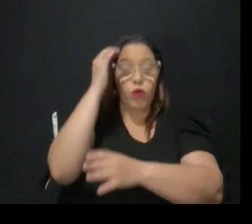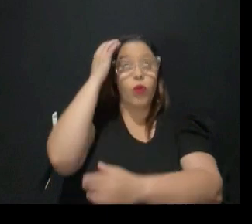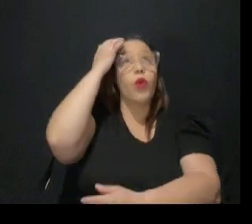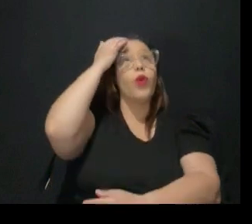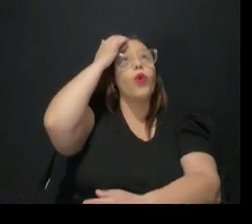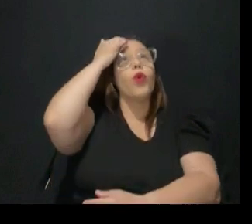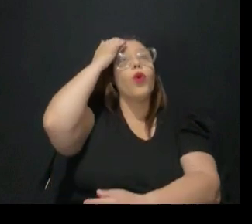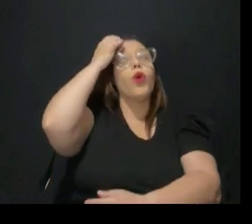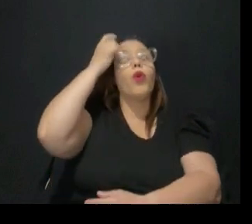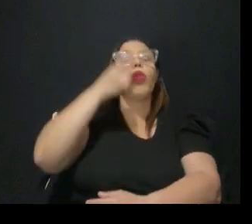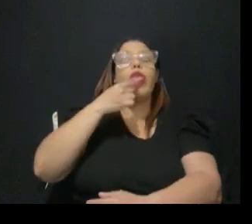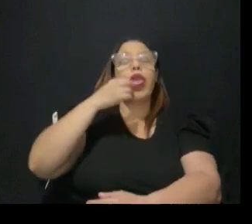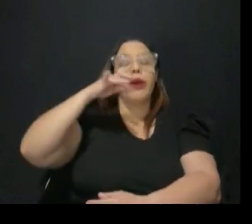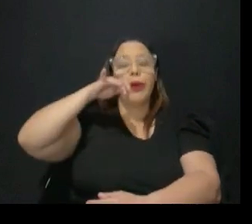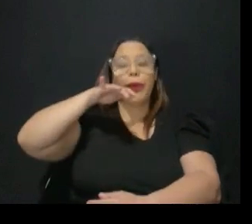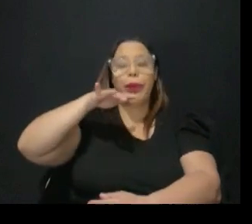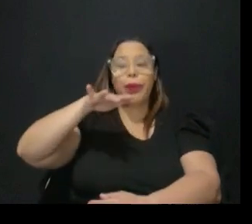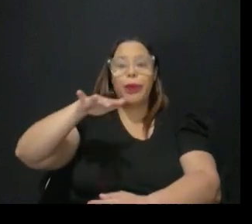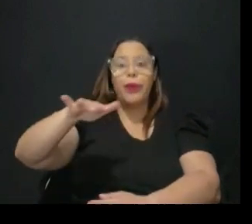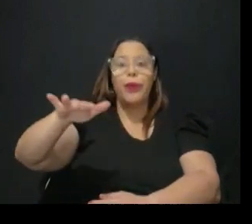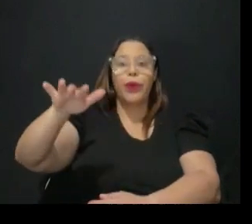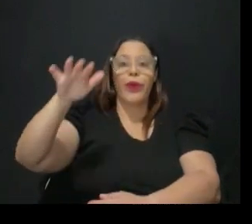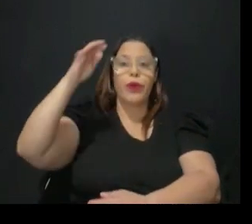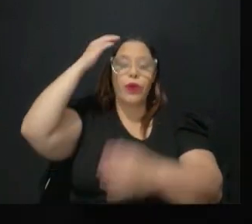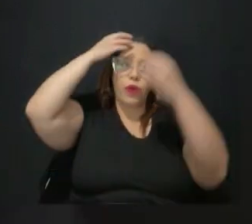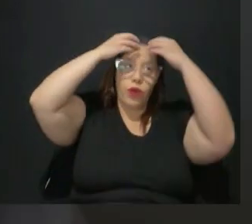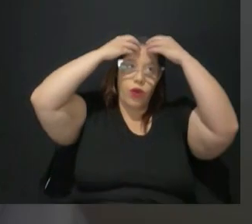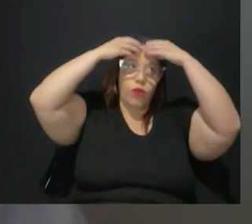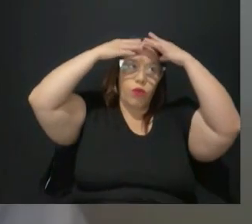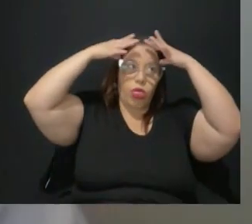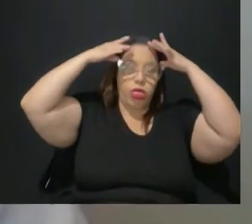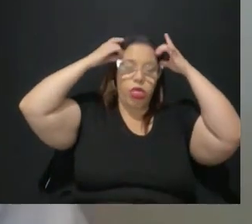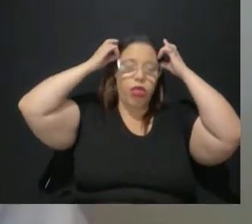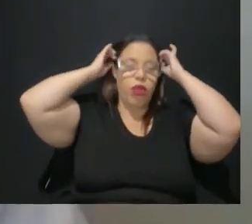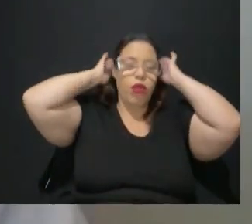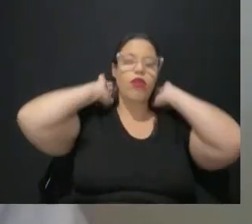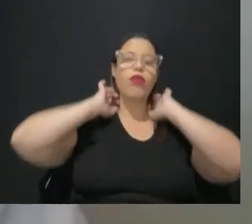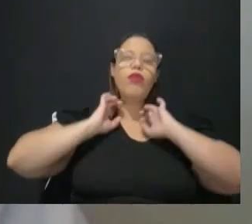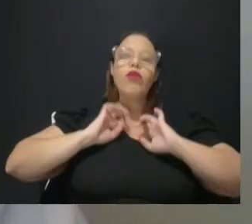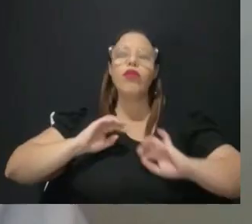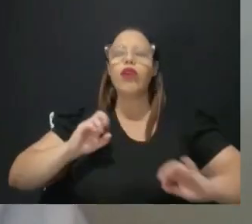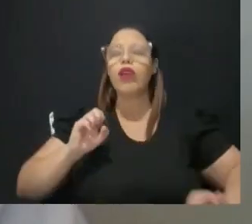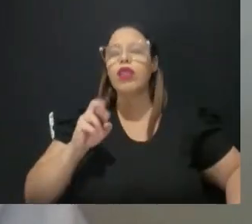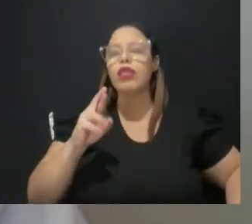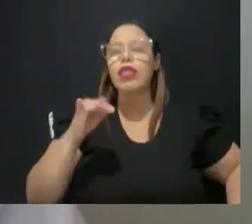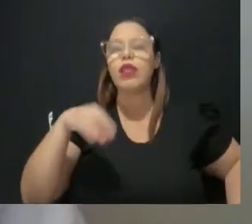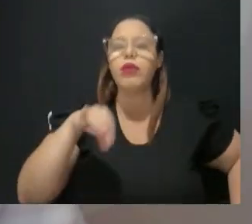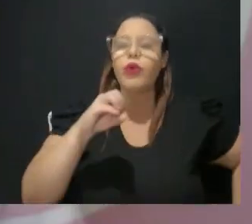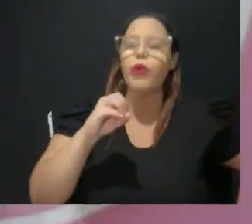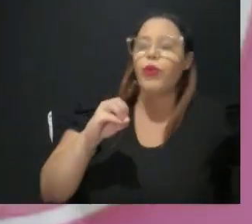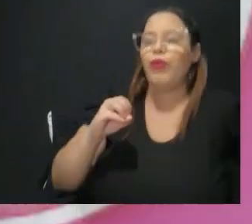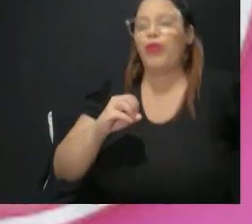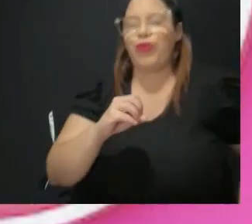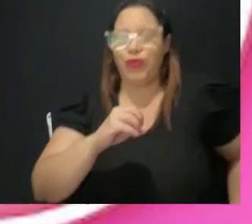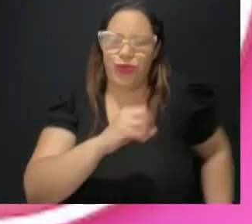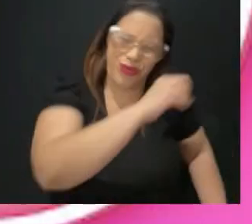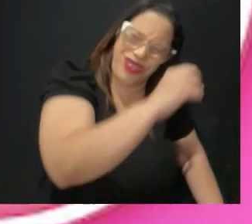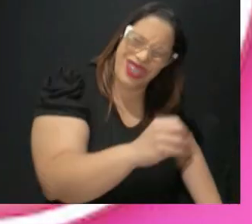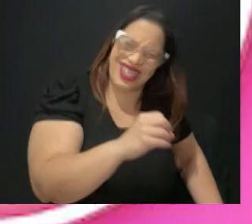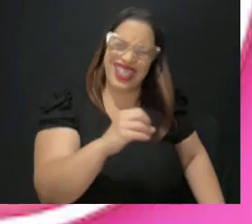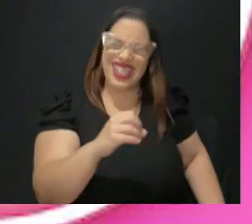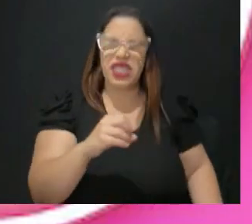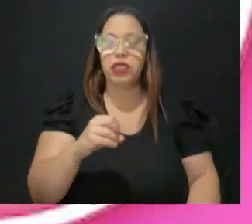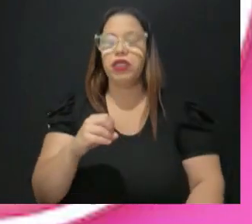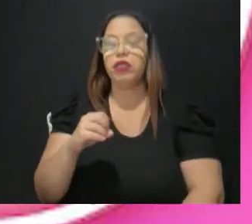cérebro e faz um sangramento no cérebro. E o isquêmico é aquele quando há uma obstrução de um